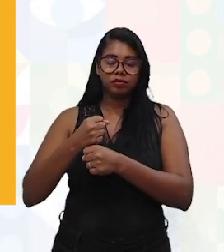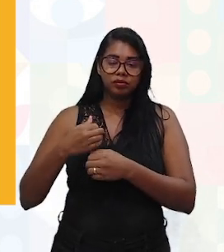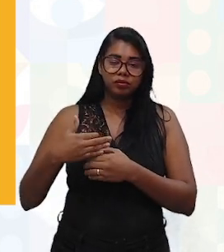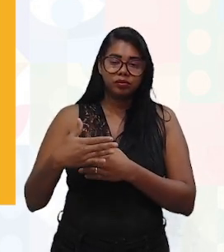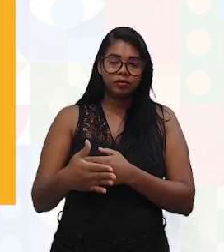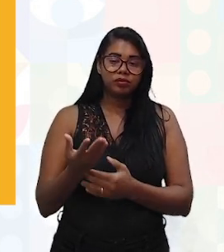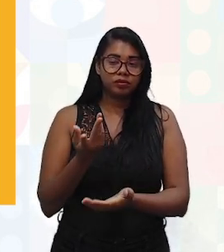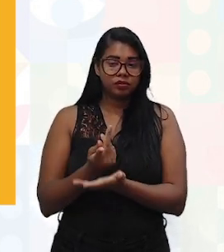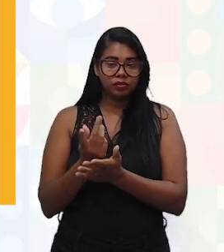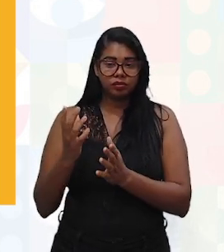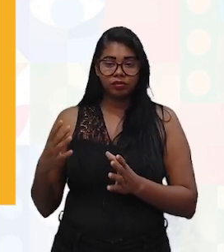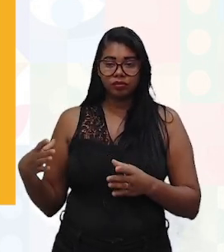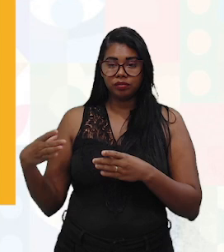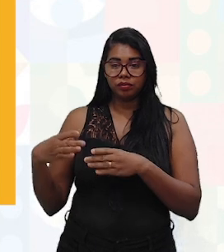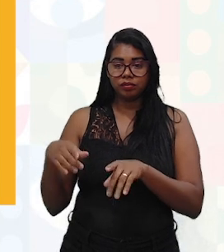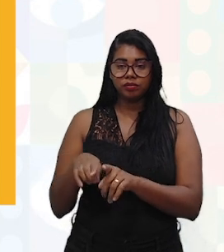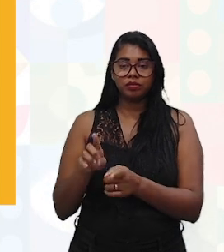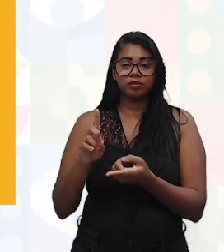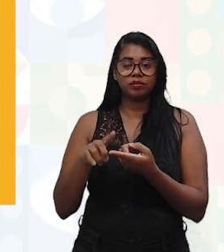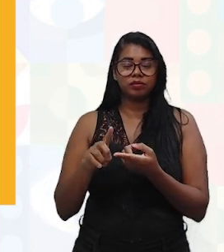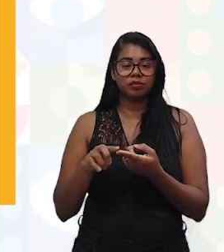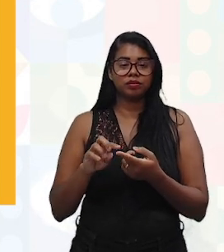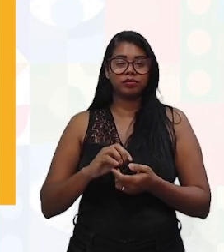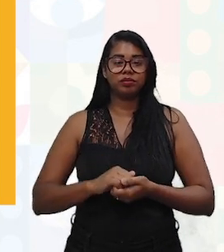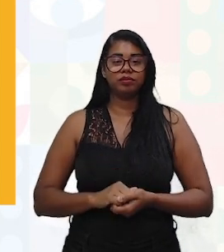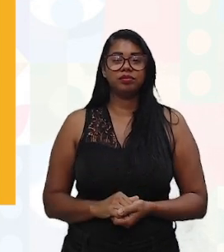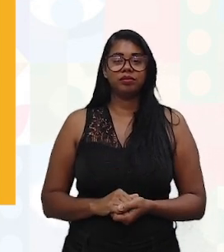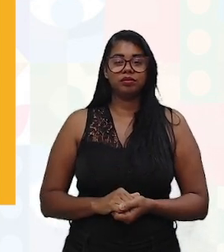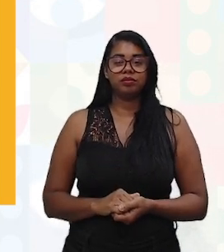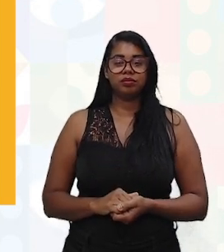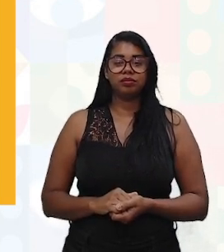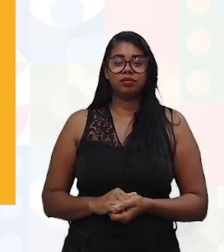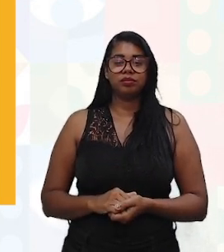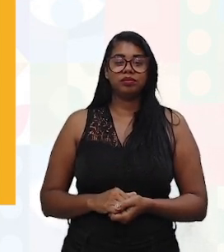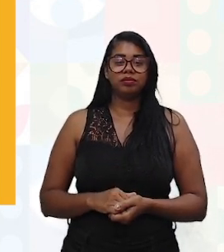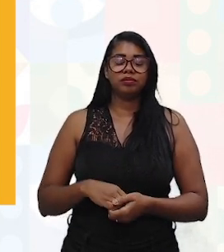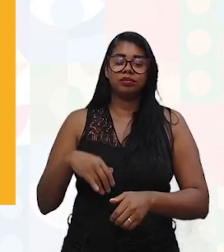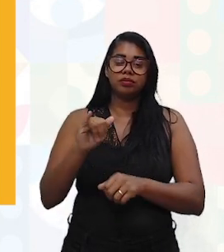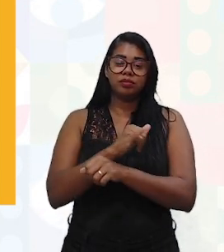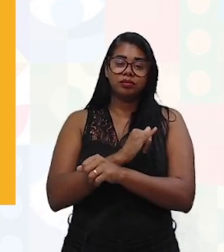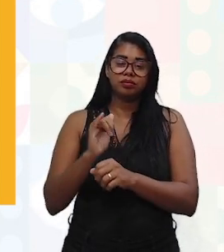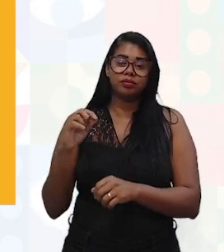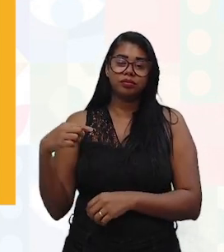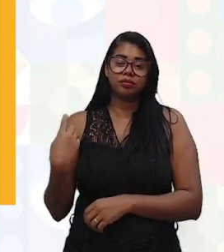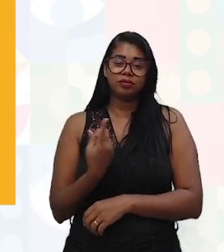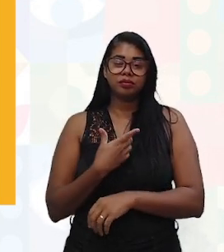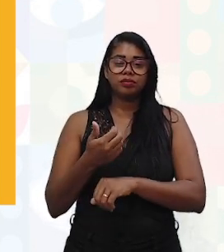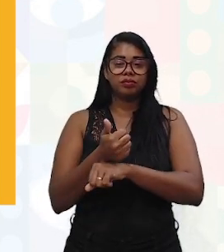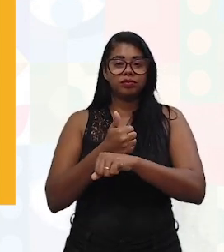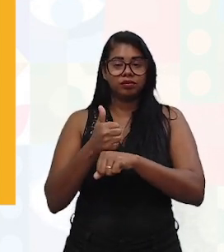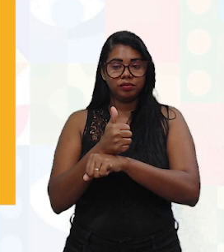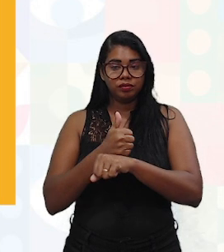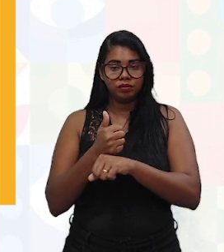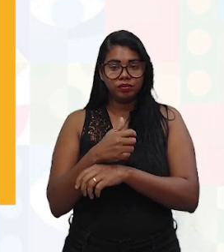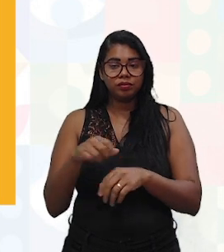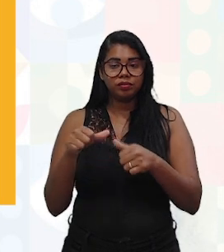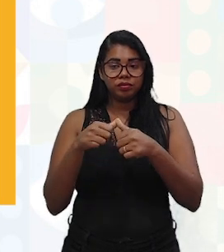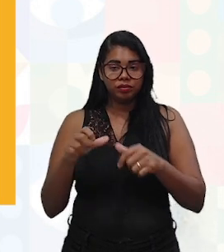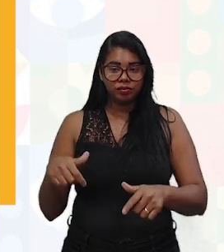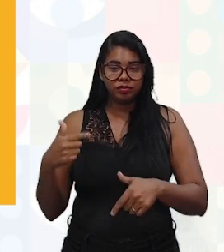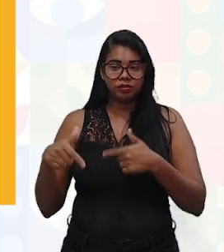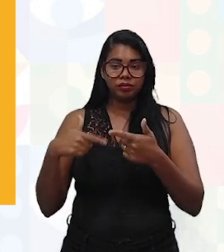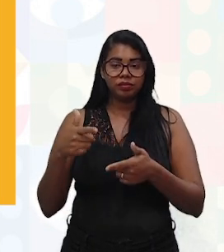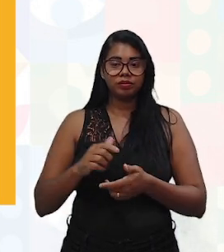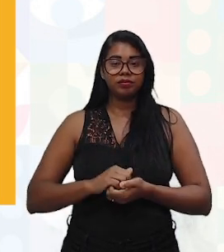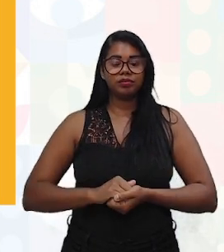acontece, geralmente eles elencam as habilidades que são requeridas para nós, profissionais que estamos aí no mercado de